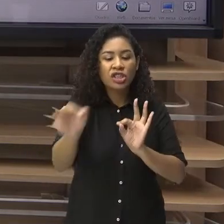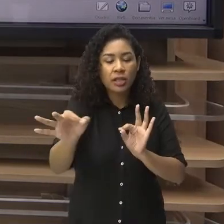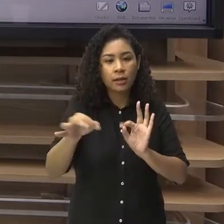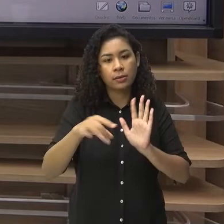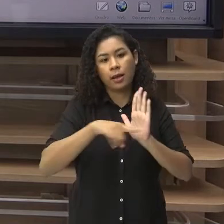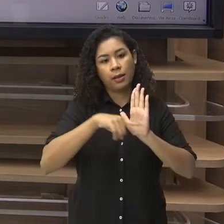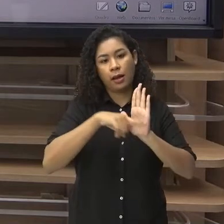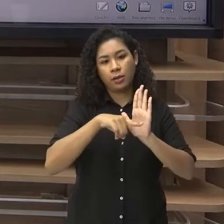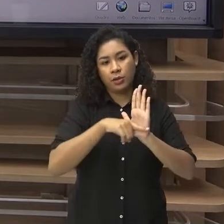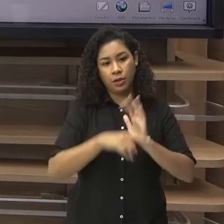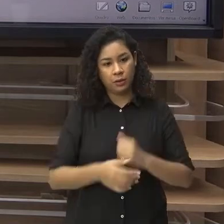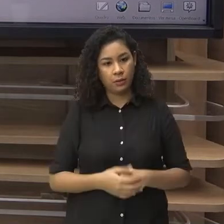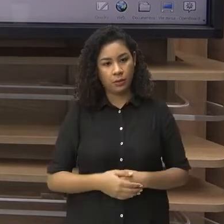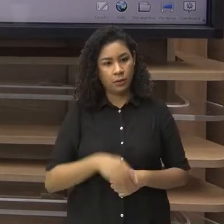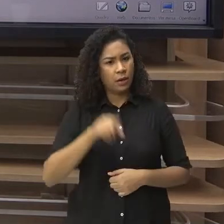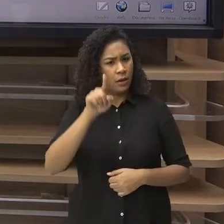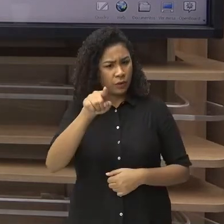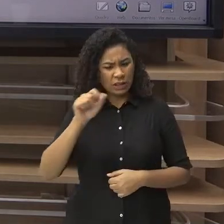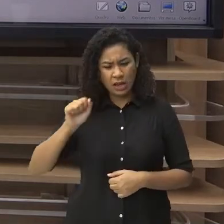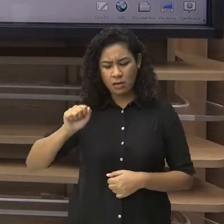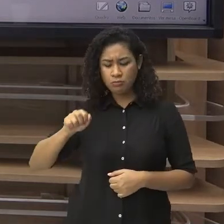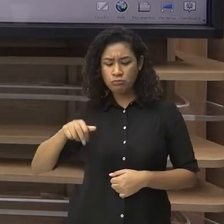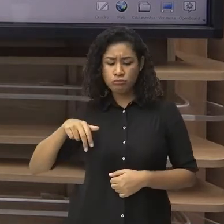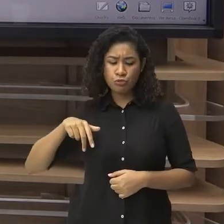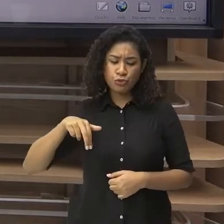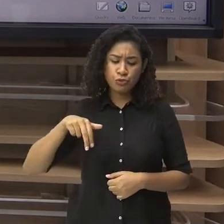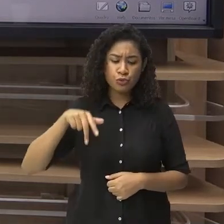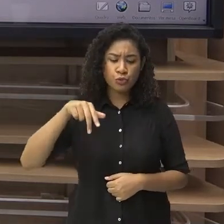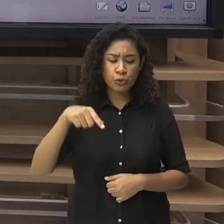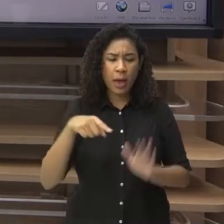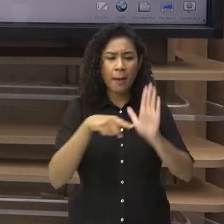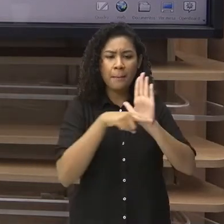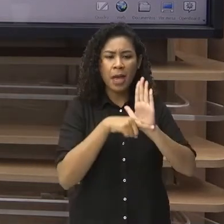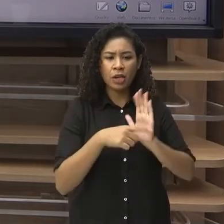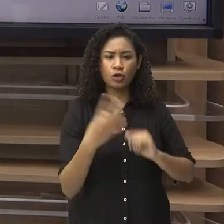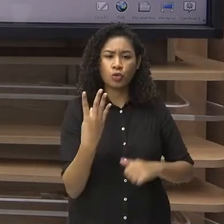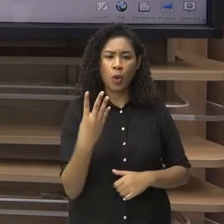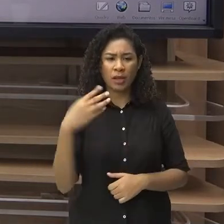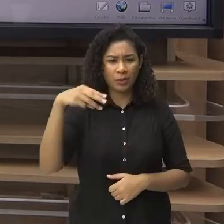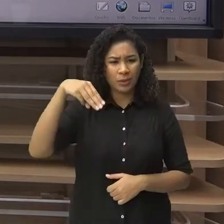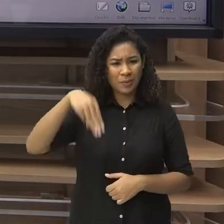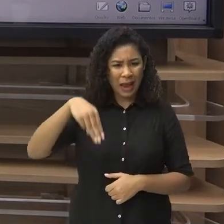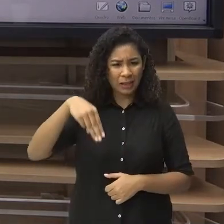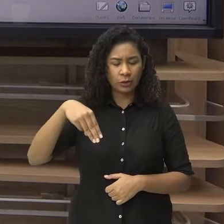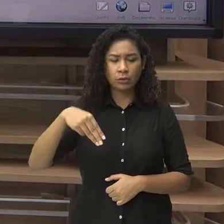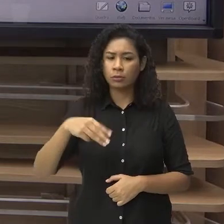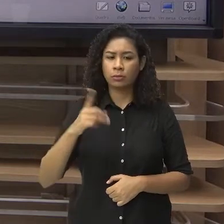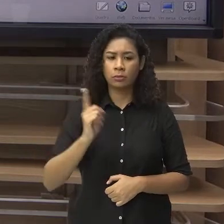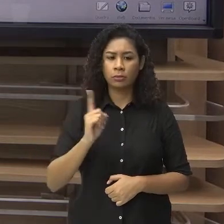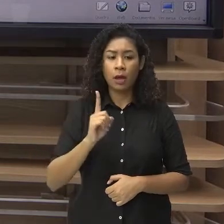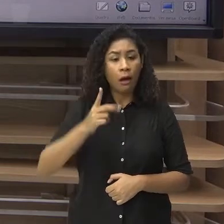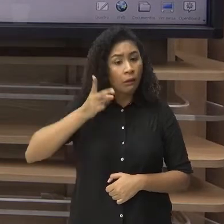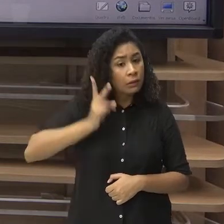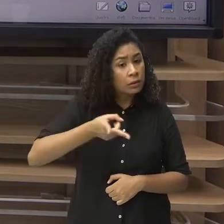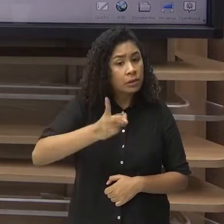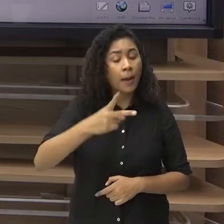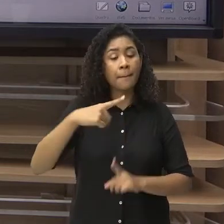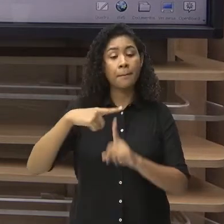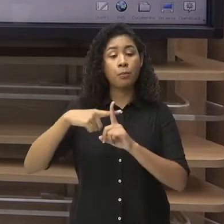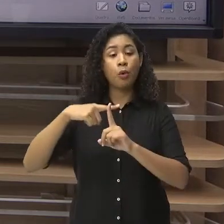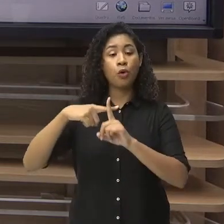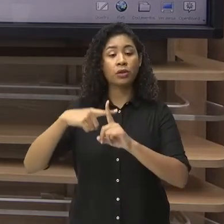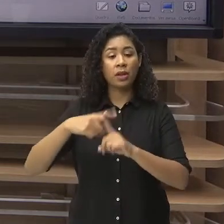menos 4 metros, você não caminha menos 2 quilômetros, você sempre caminha para frente, né? A distância ela tem que ser sempre